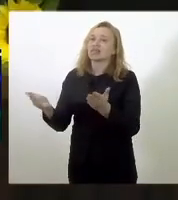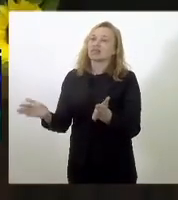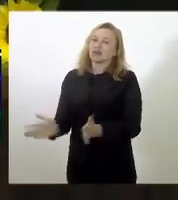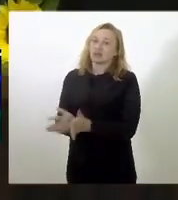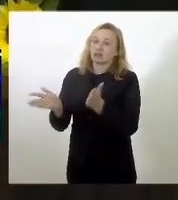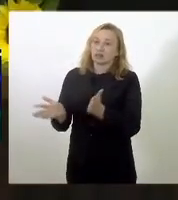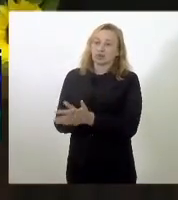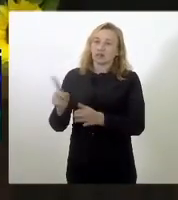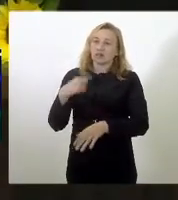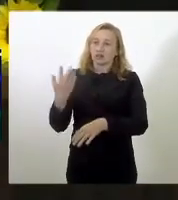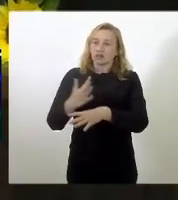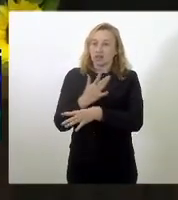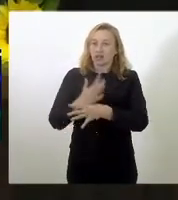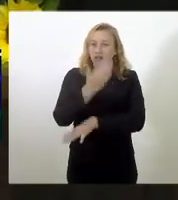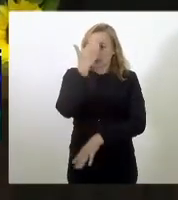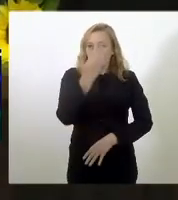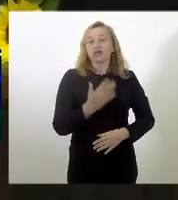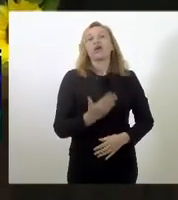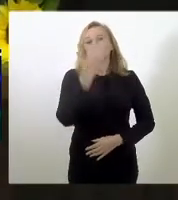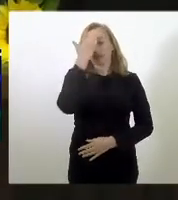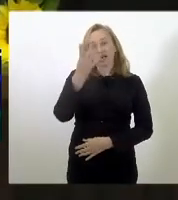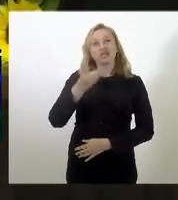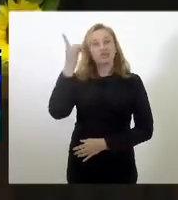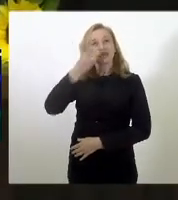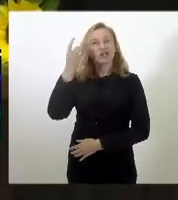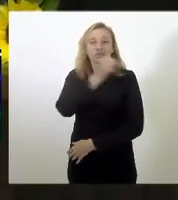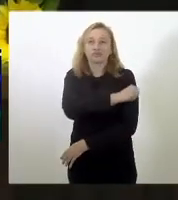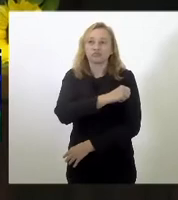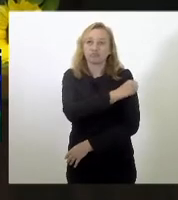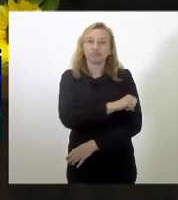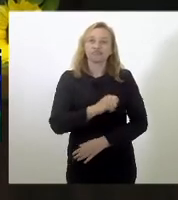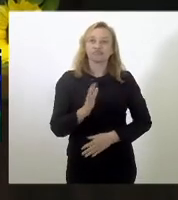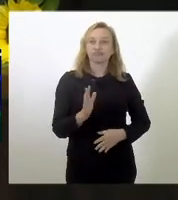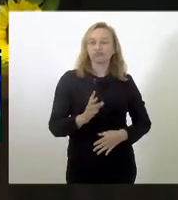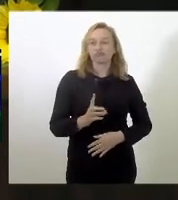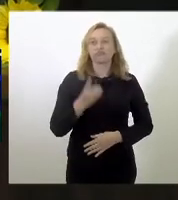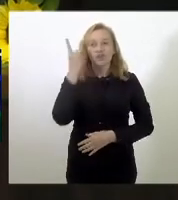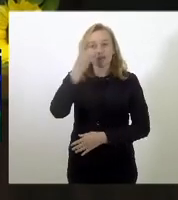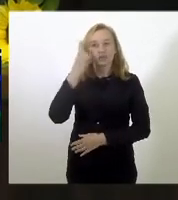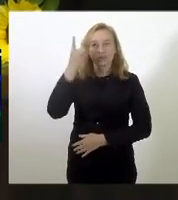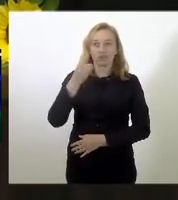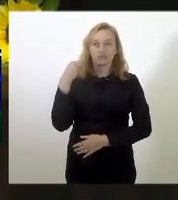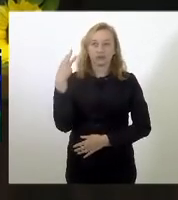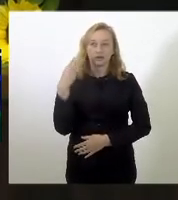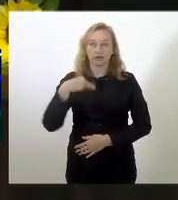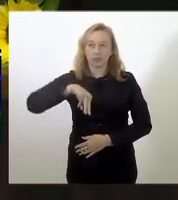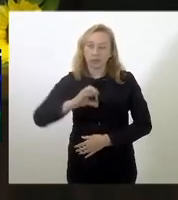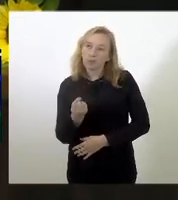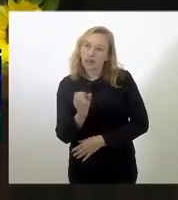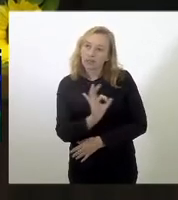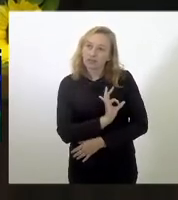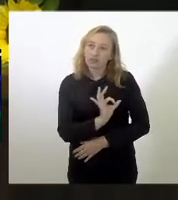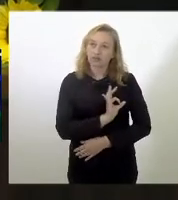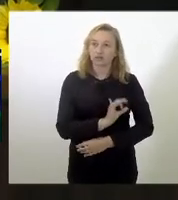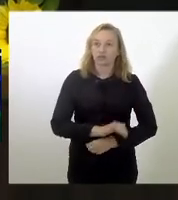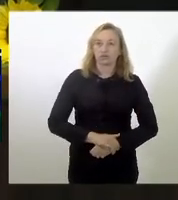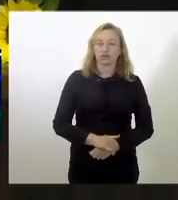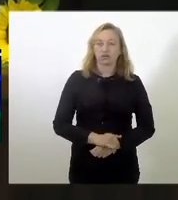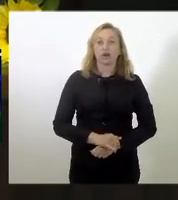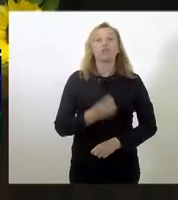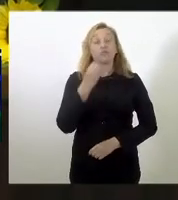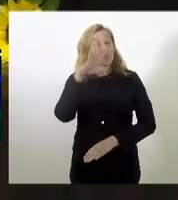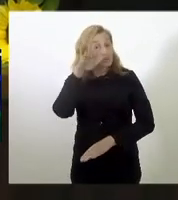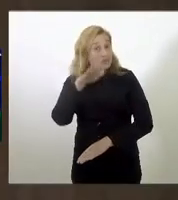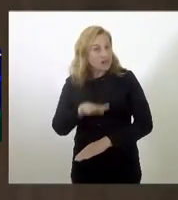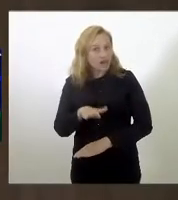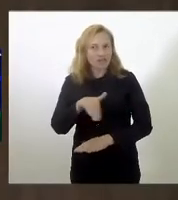Obrigado, deputada enfermeira Rejane. Com a palavra, a nobre deputada Marta Rocha. Boa